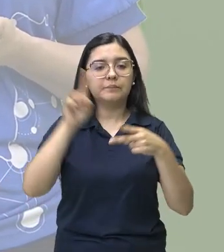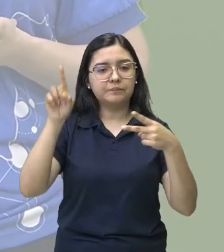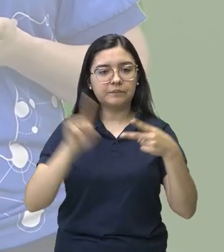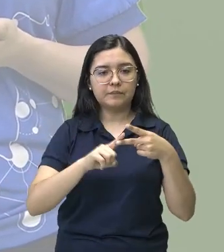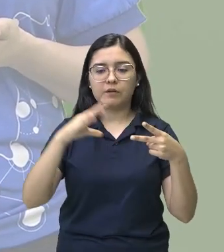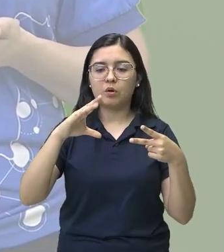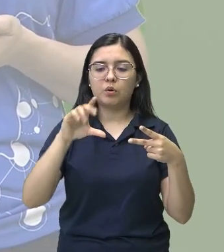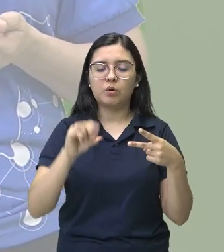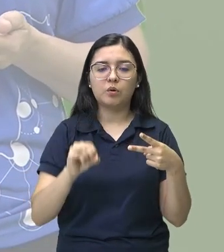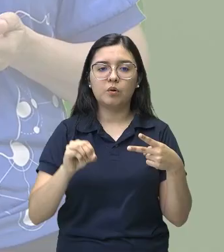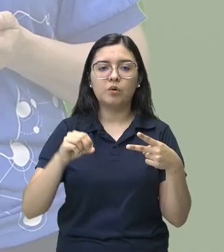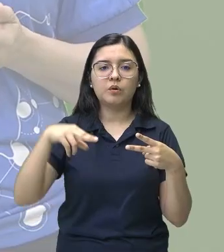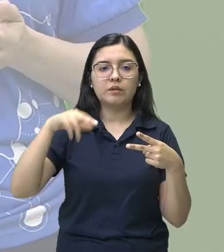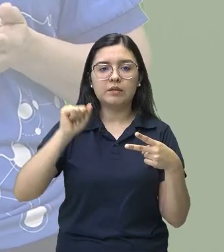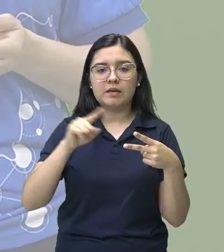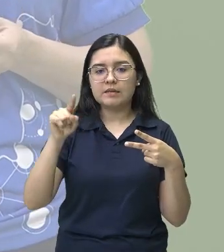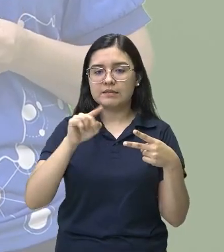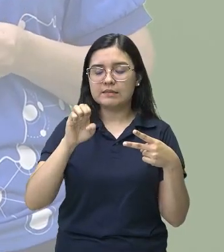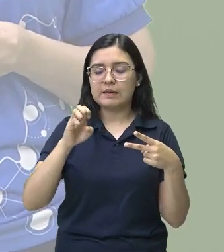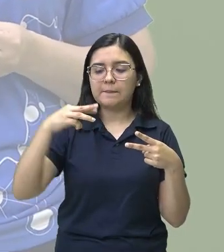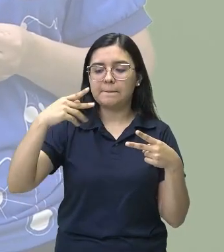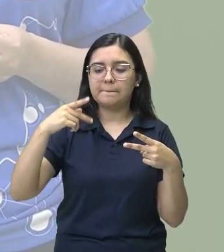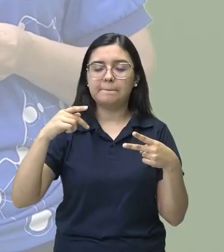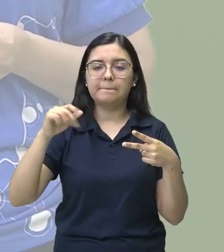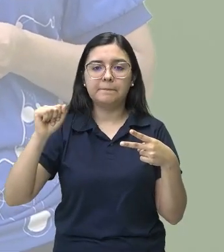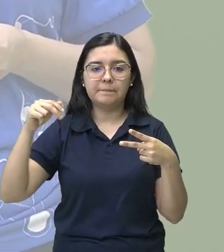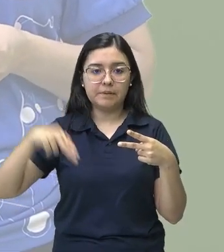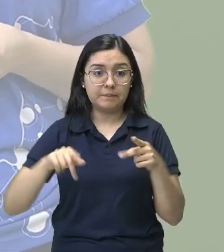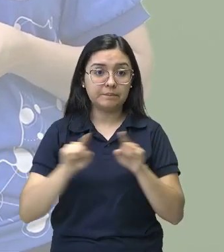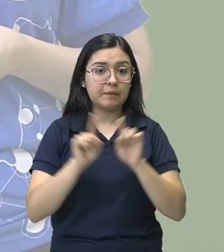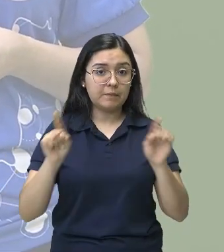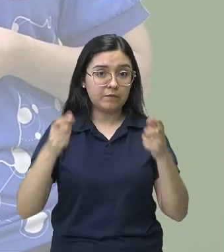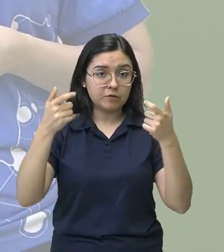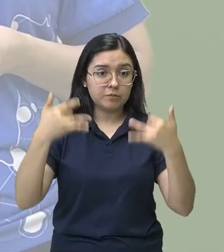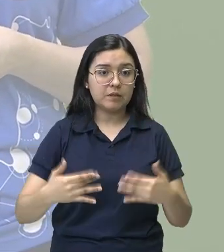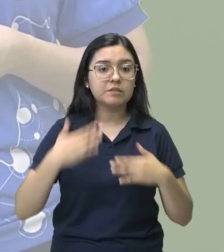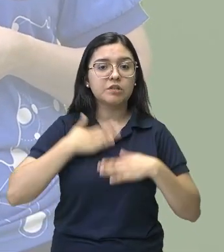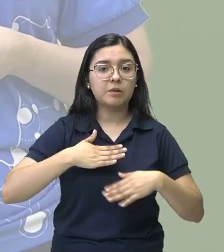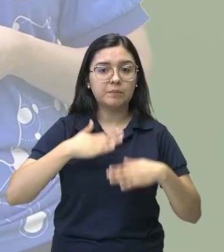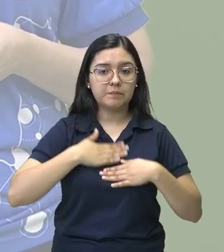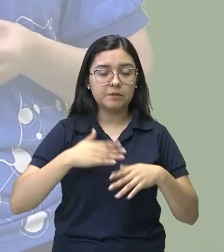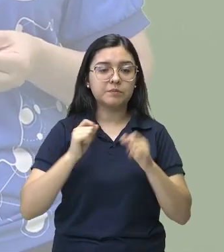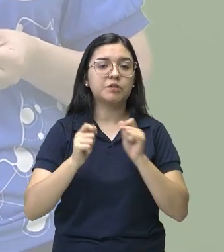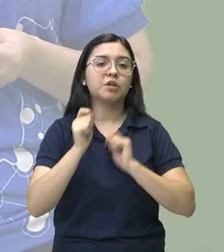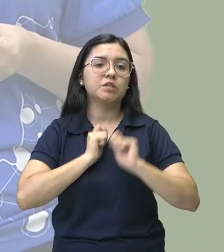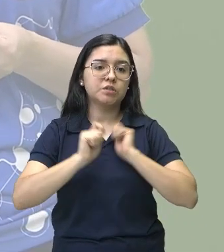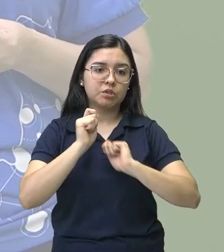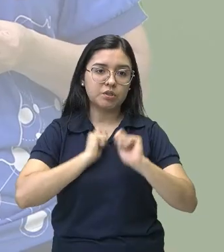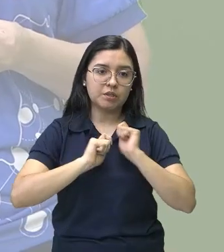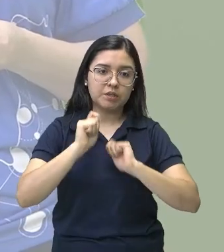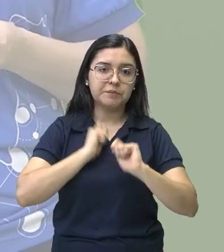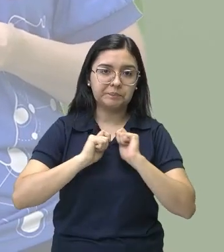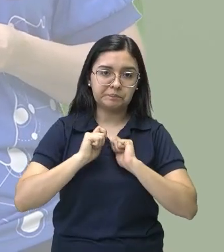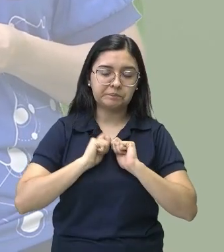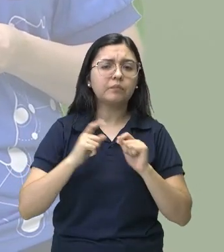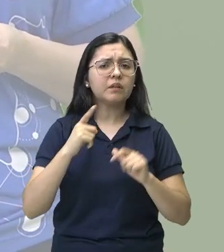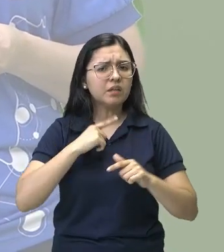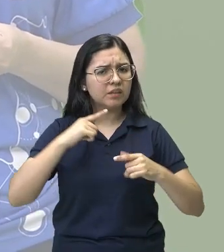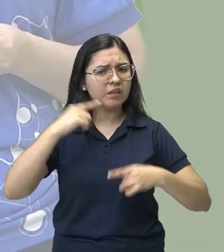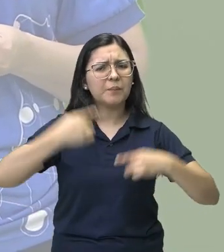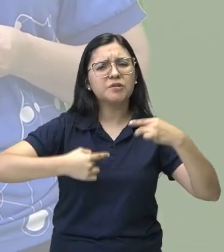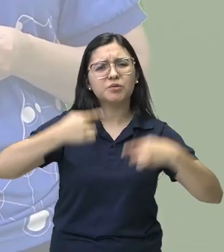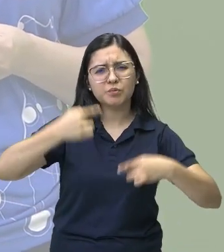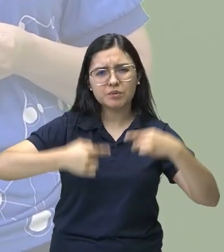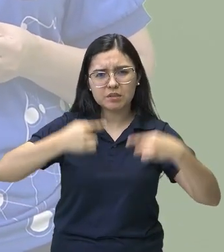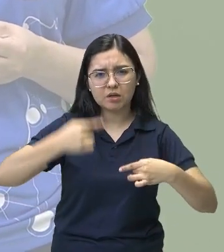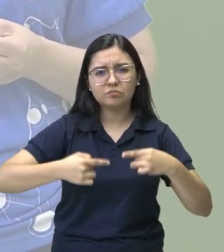Antes de mais nada, vamos abrir um parêntese aqui para os ansiolíticos e calmantes. Existe uma breve discussão aí